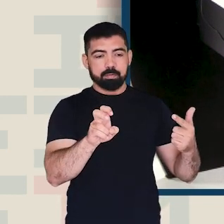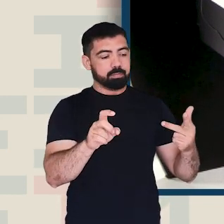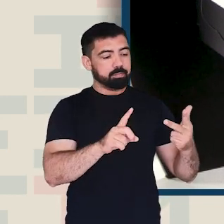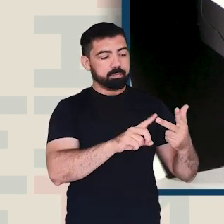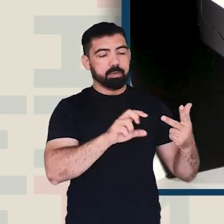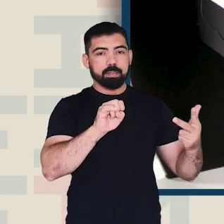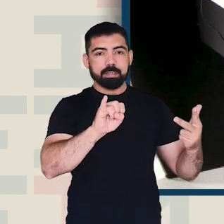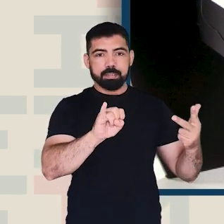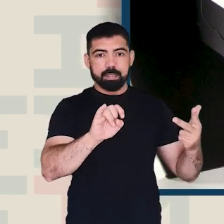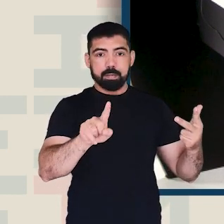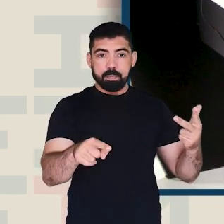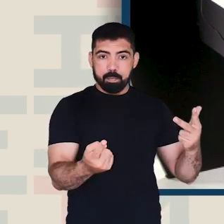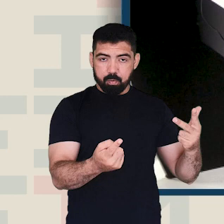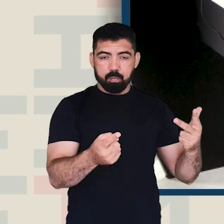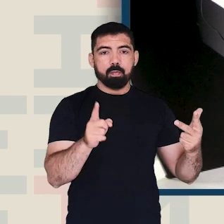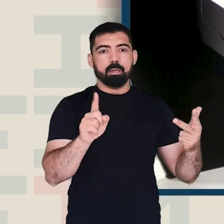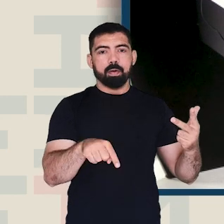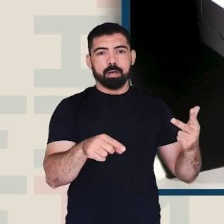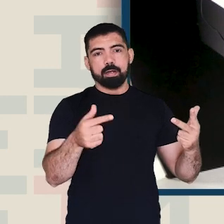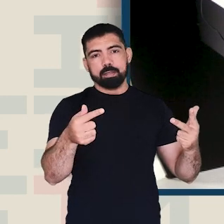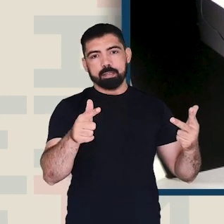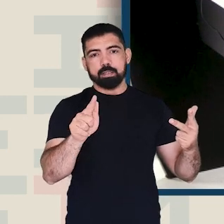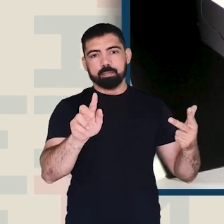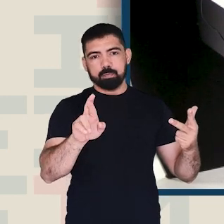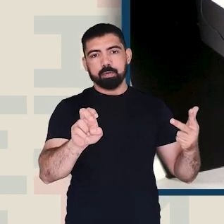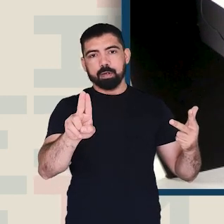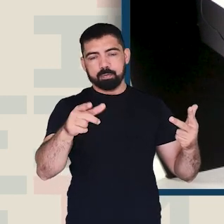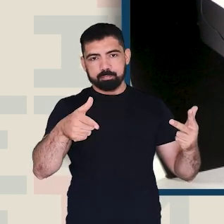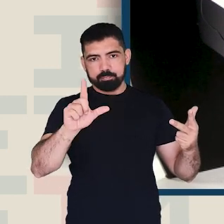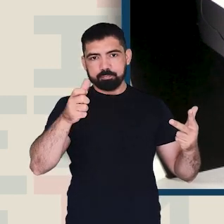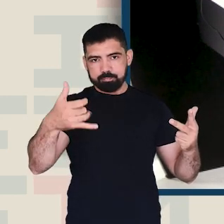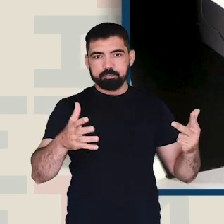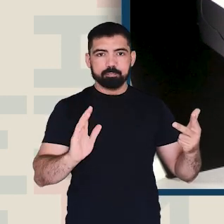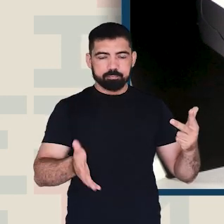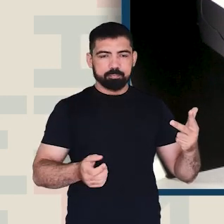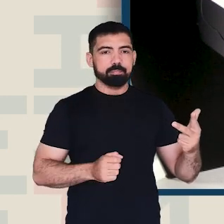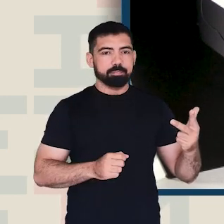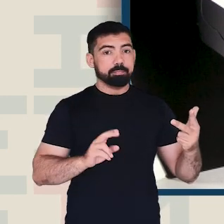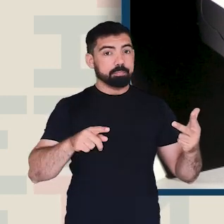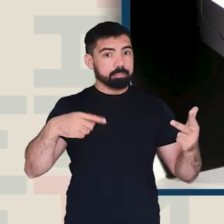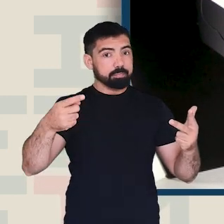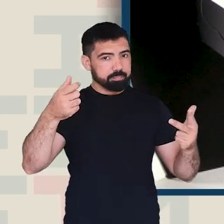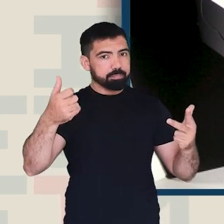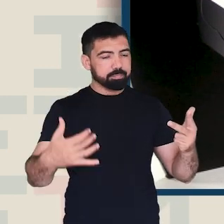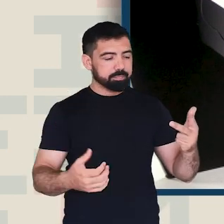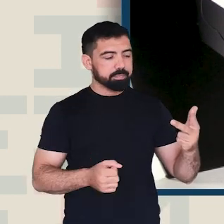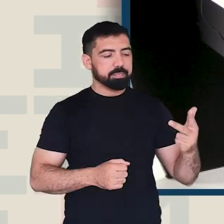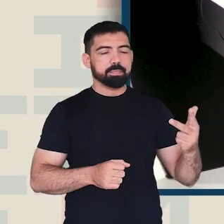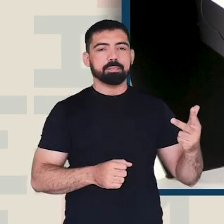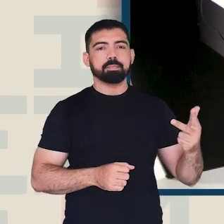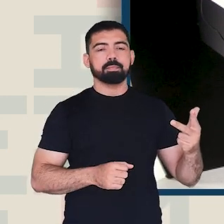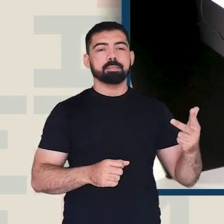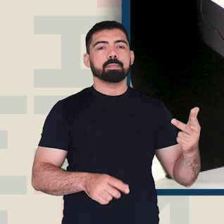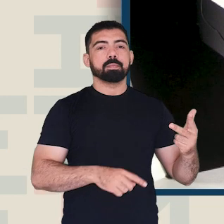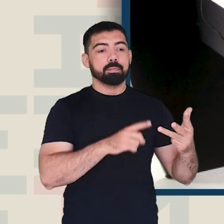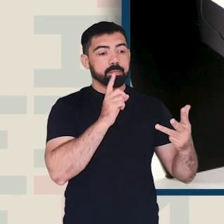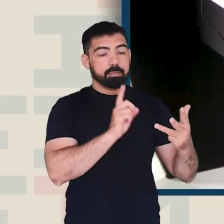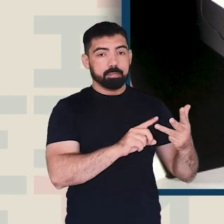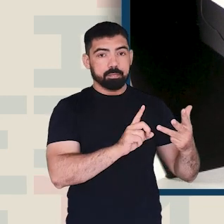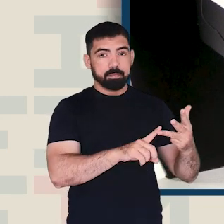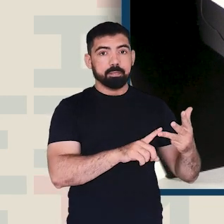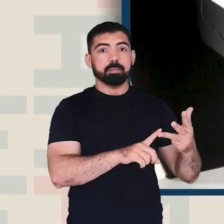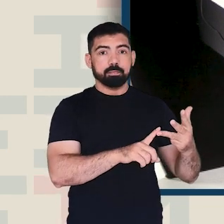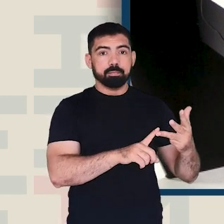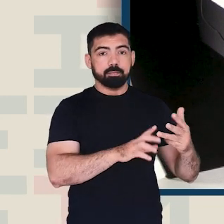grau, no caso uma sétima menor, é um assunto de intervalo que eu não falei ainda, mas enfim, vamos pular essa fase para eu agilizar esse processo.